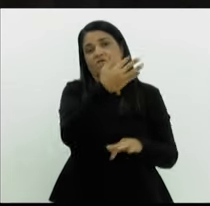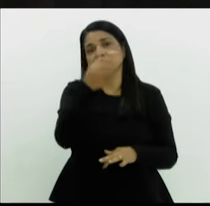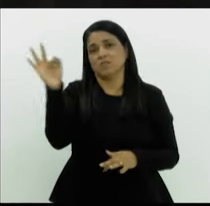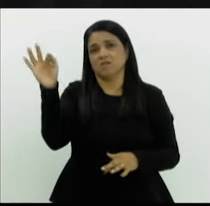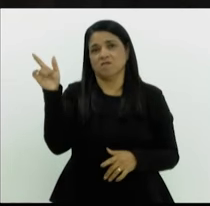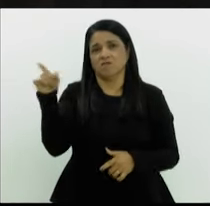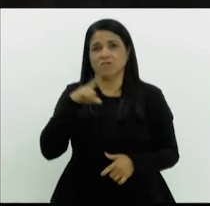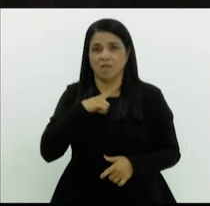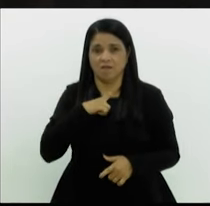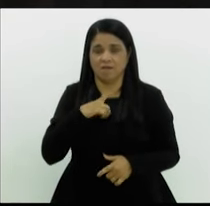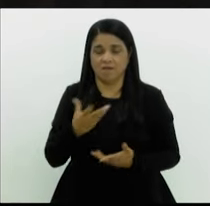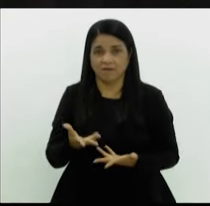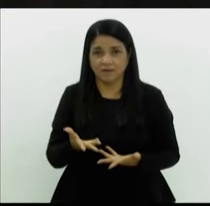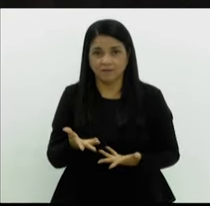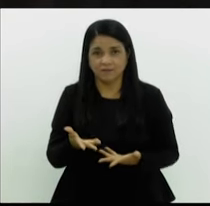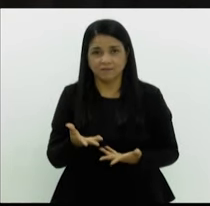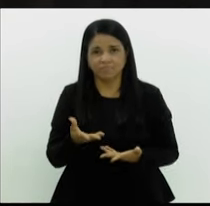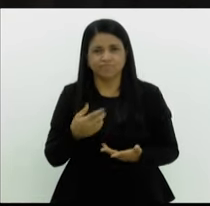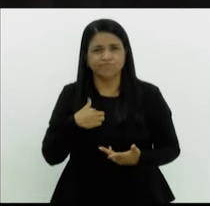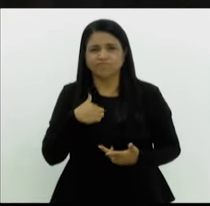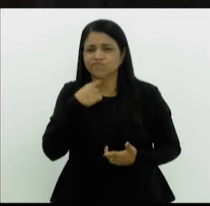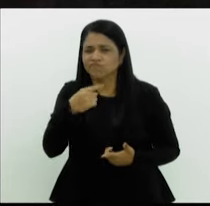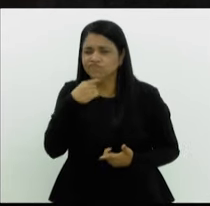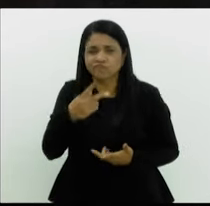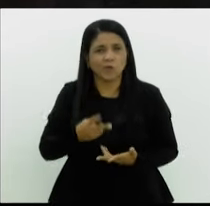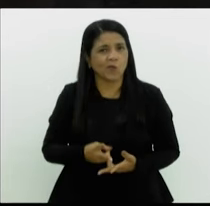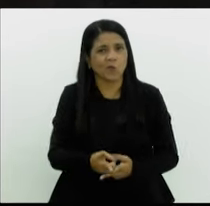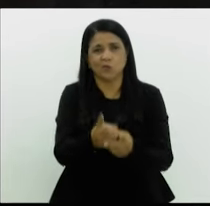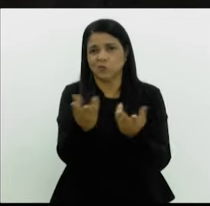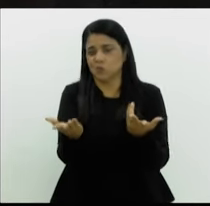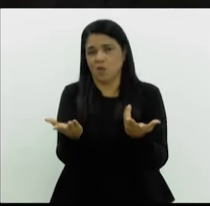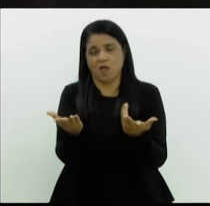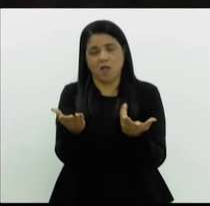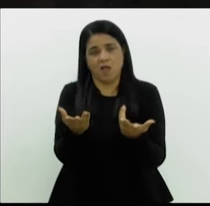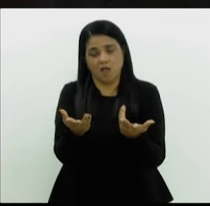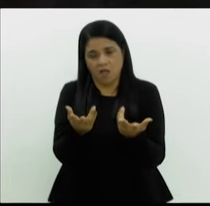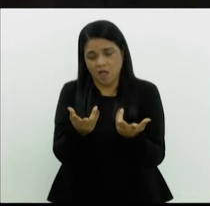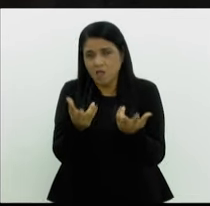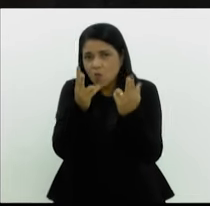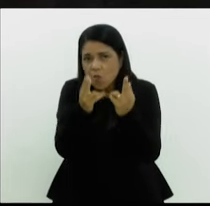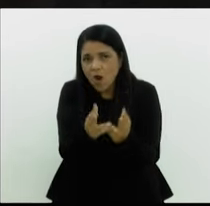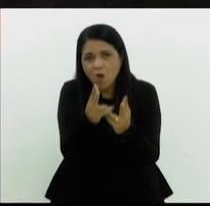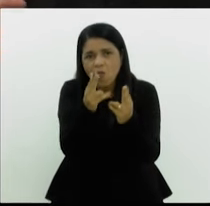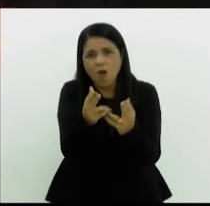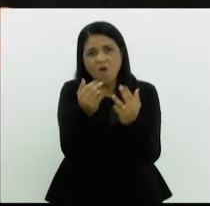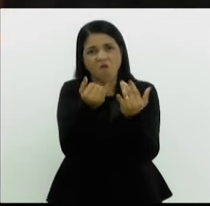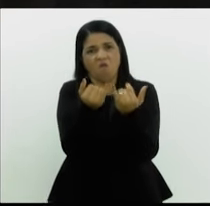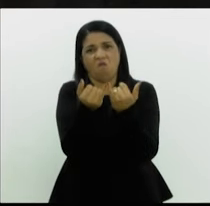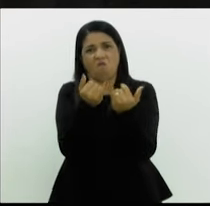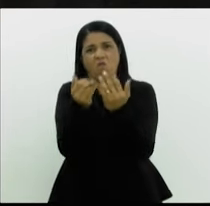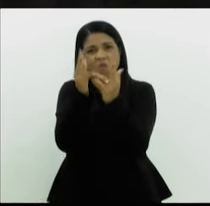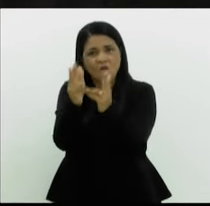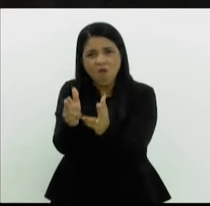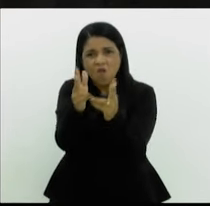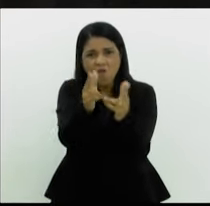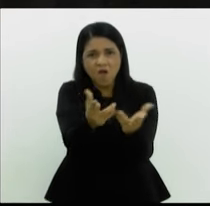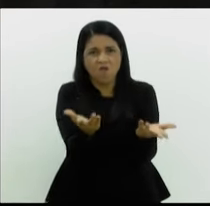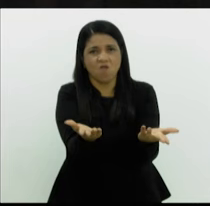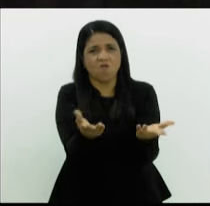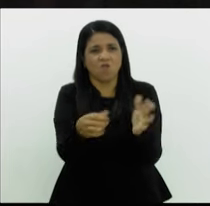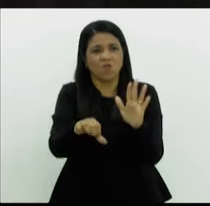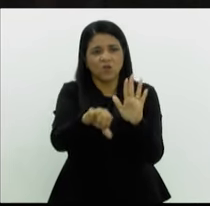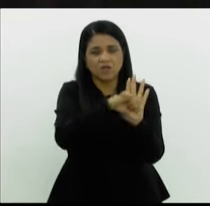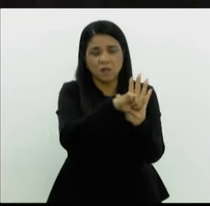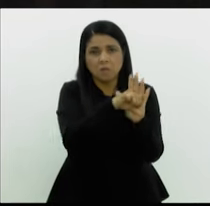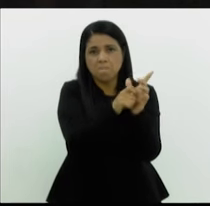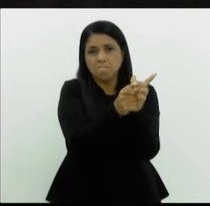Porque não dá para continuar no mais do mesmo. Mais do mesmo só faz o crime